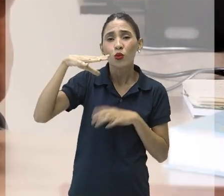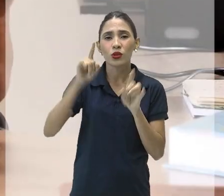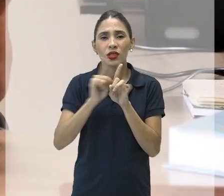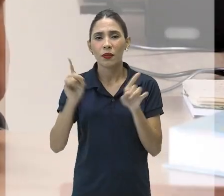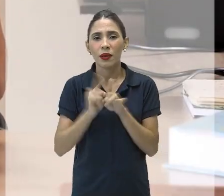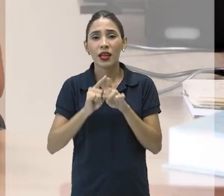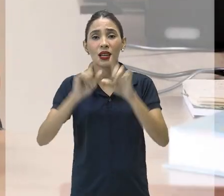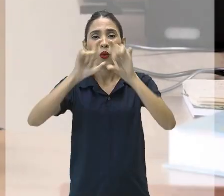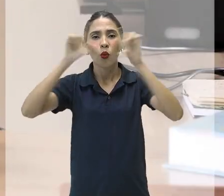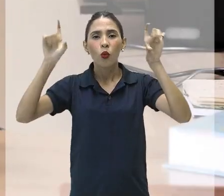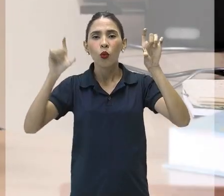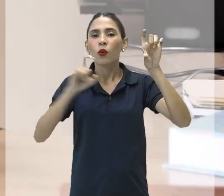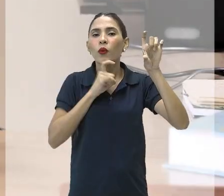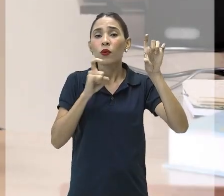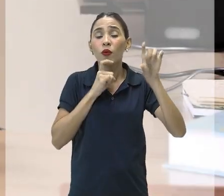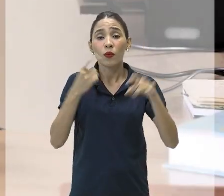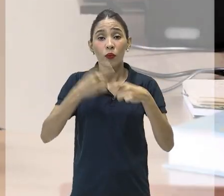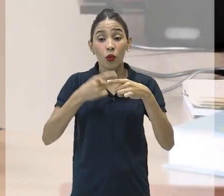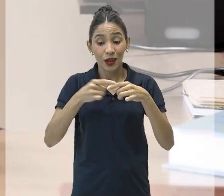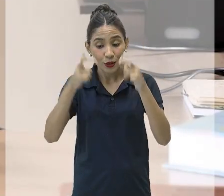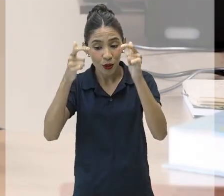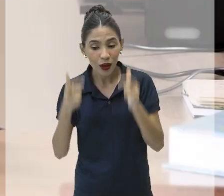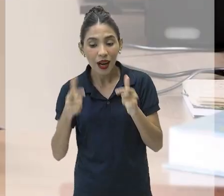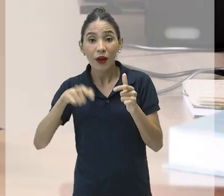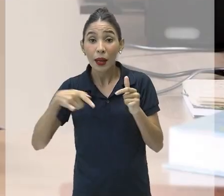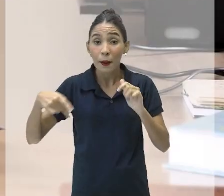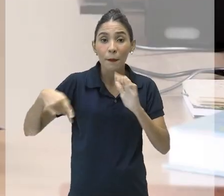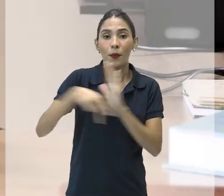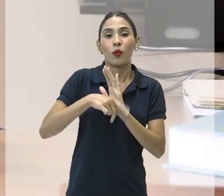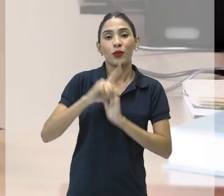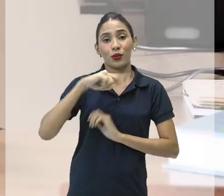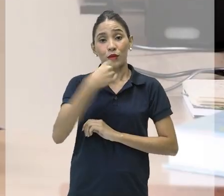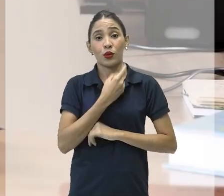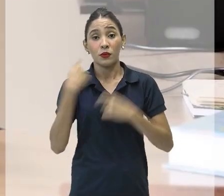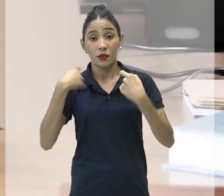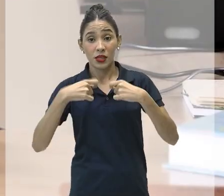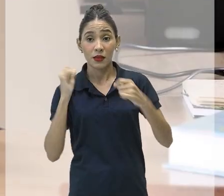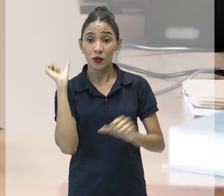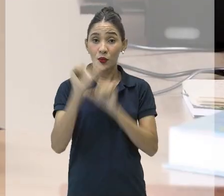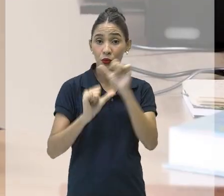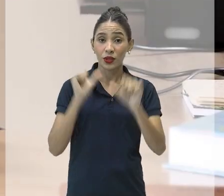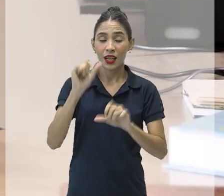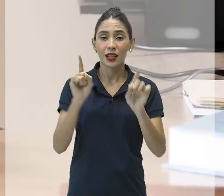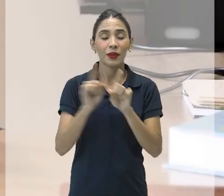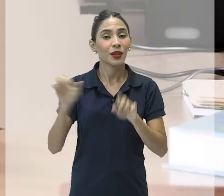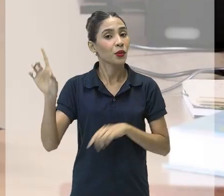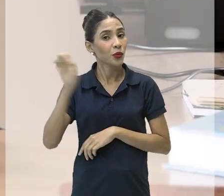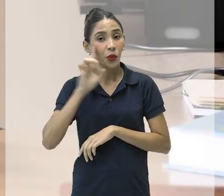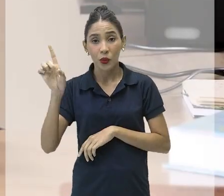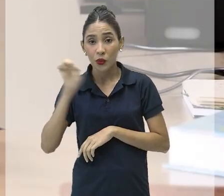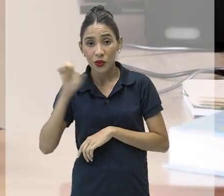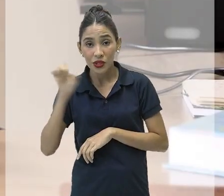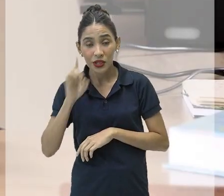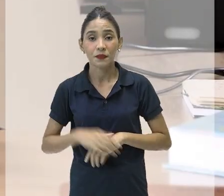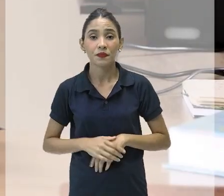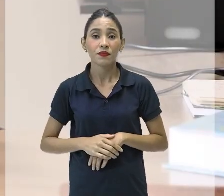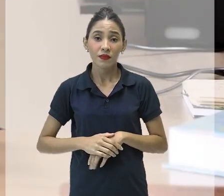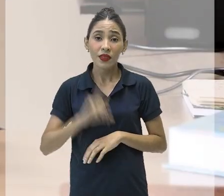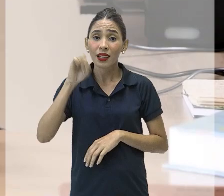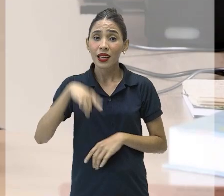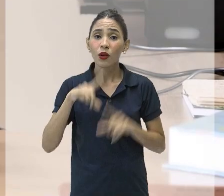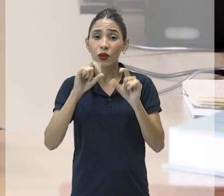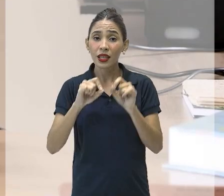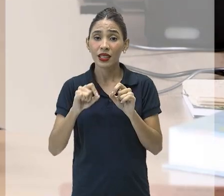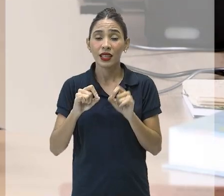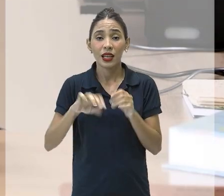desperdice o ar-condicionado, porque o ambiente é nosso e nós precisamos fazer a transformação todos os dias. E isso é uma questão